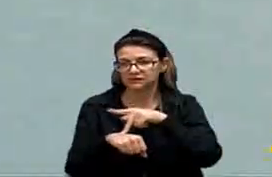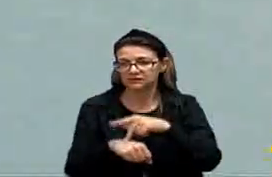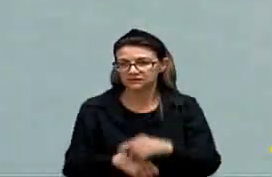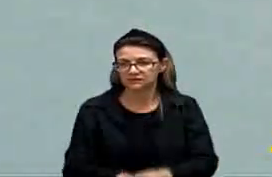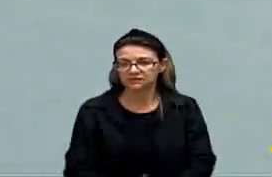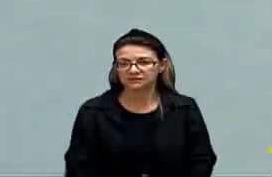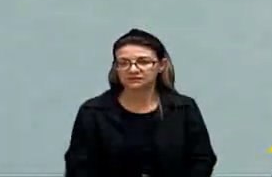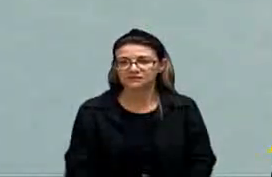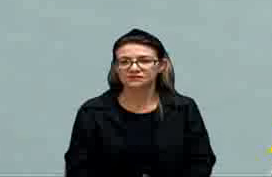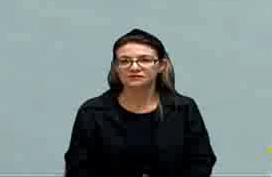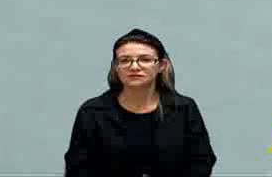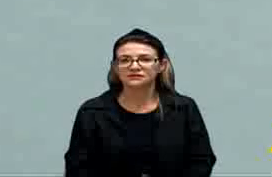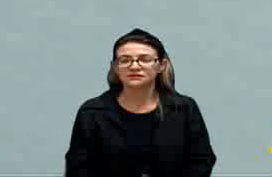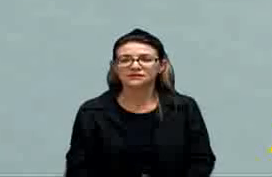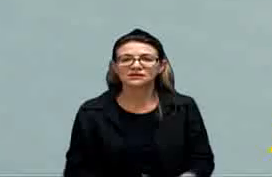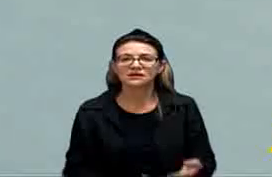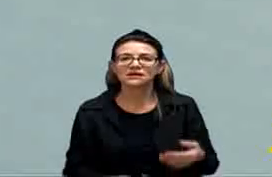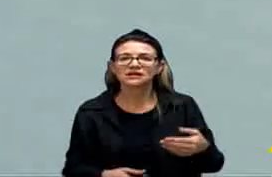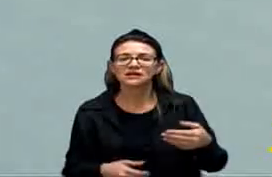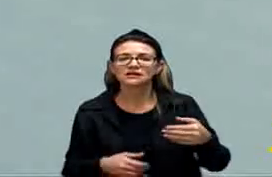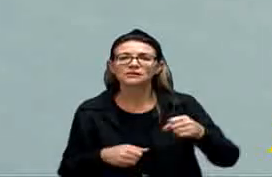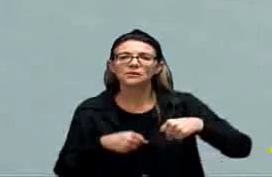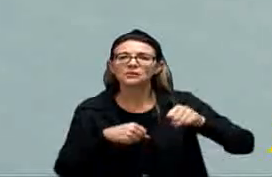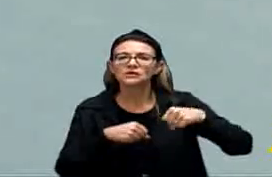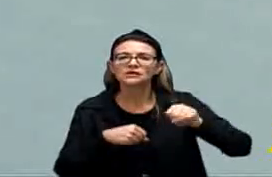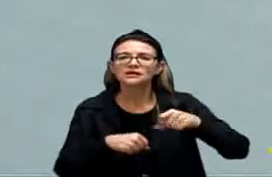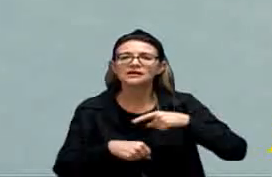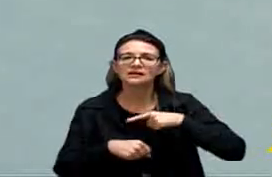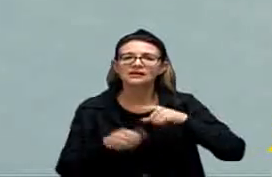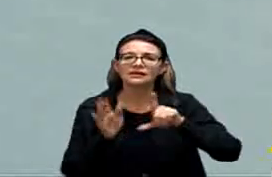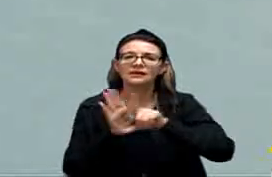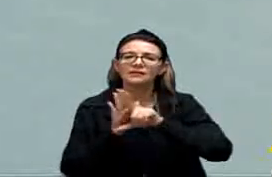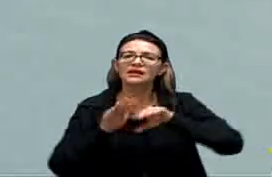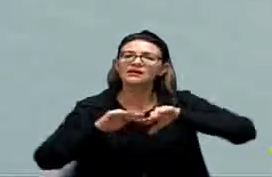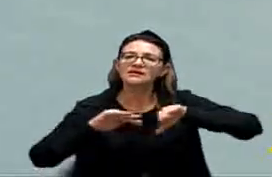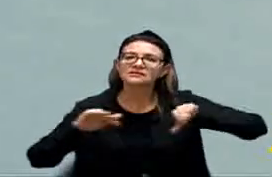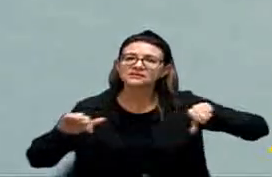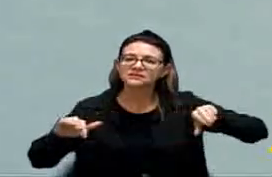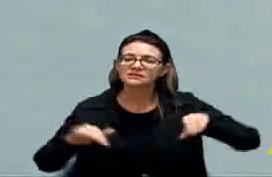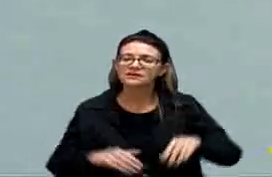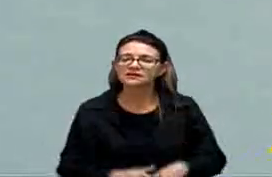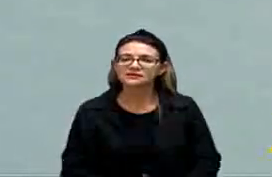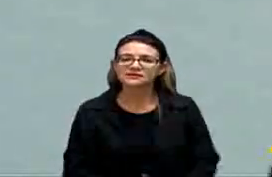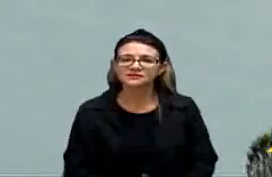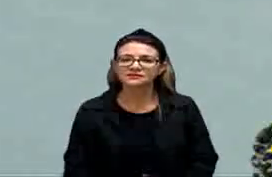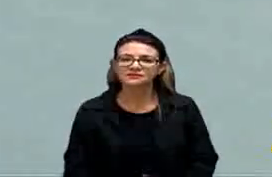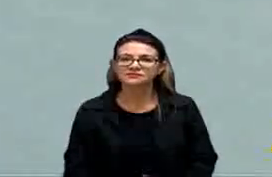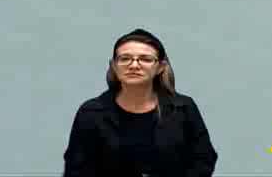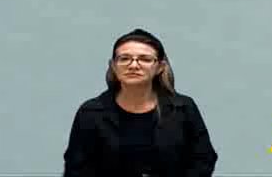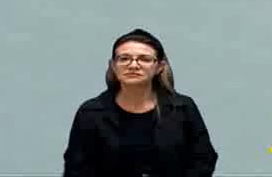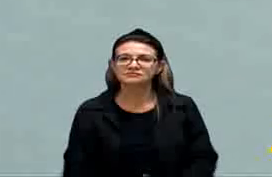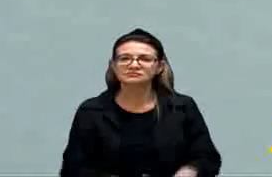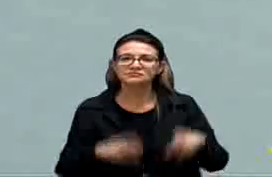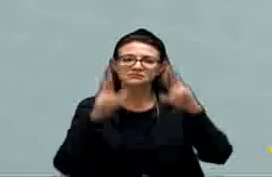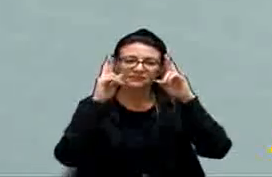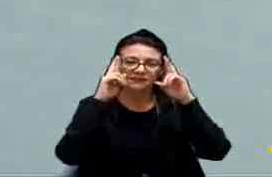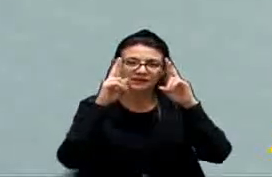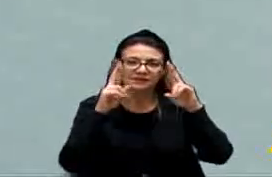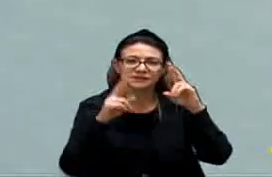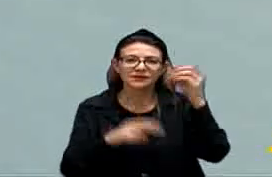separada para as leis do trânsito de não respeitar sinal de ultrapassar ultrapassagens